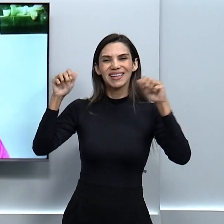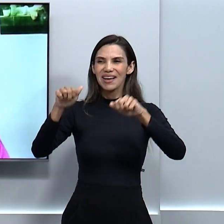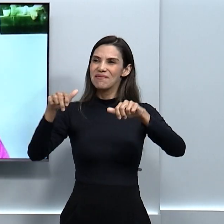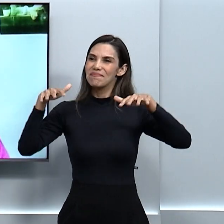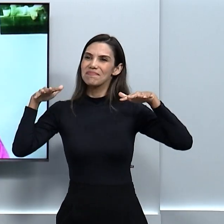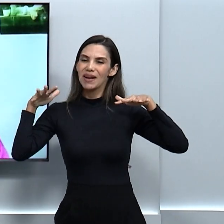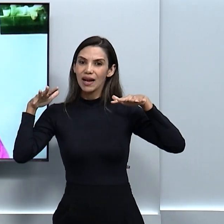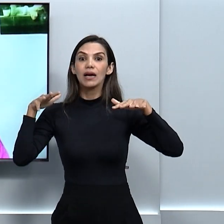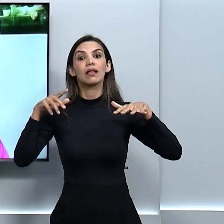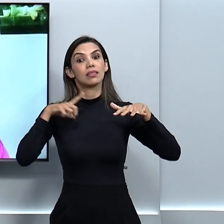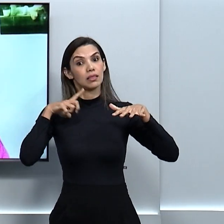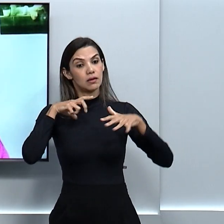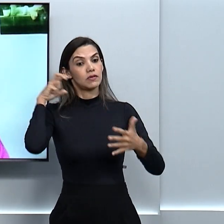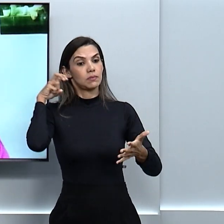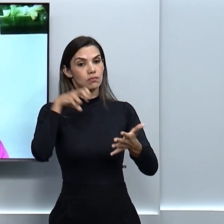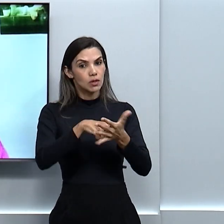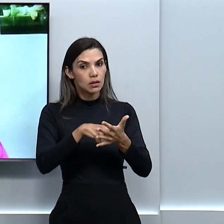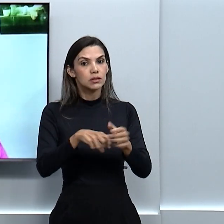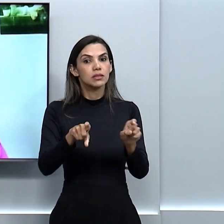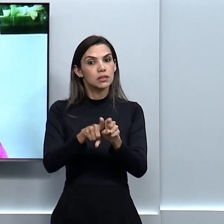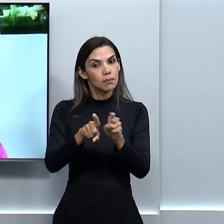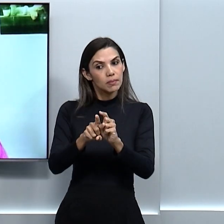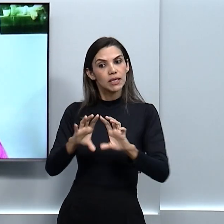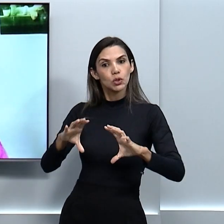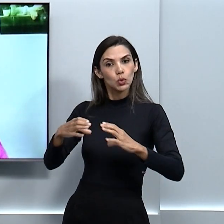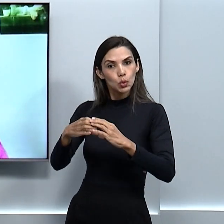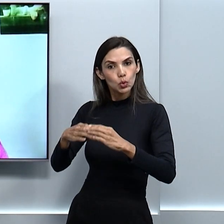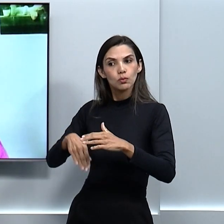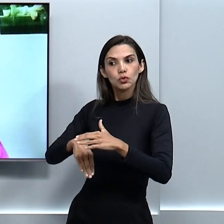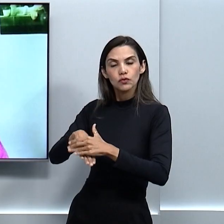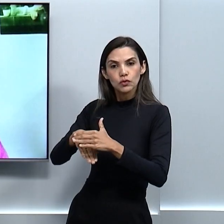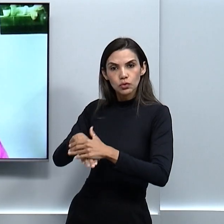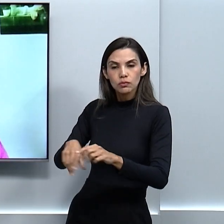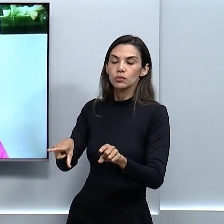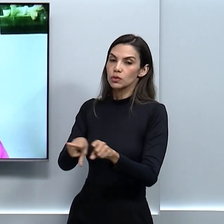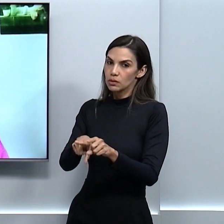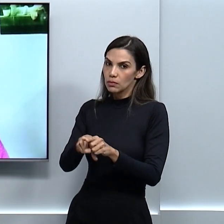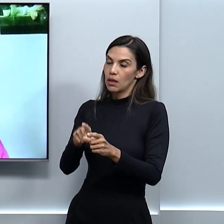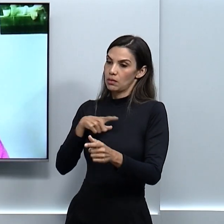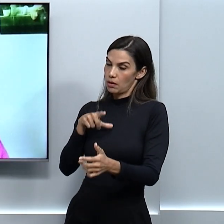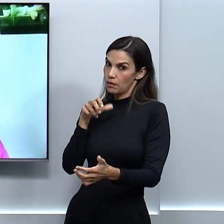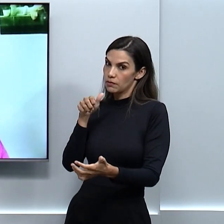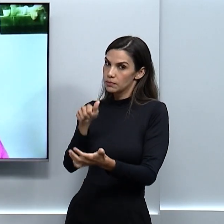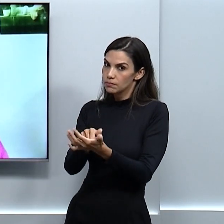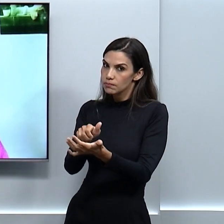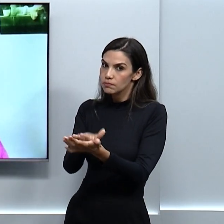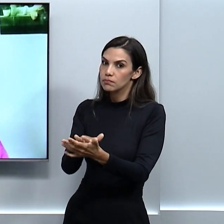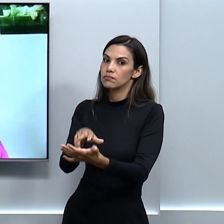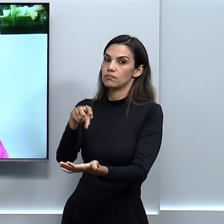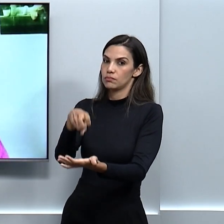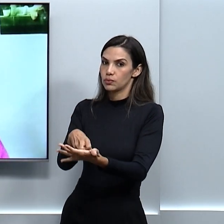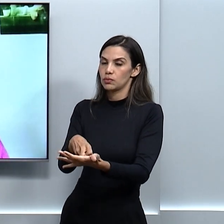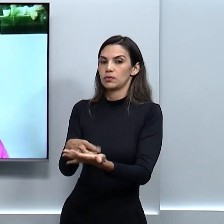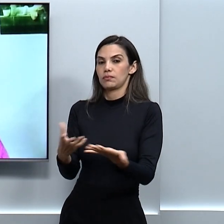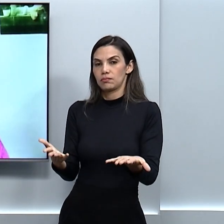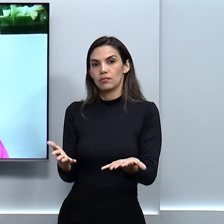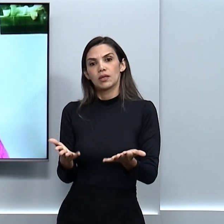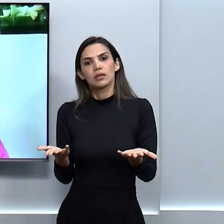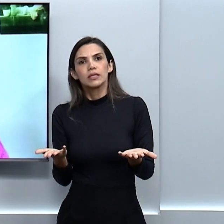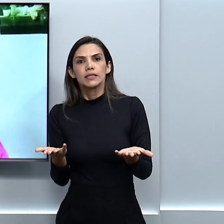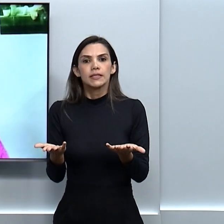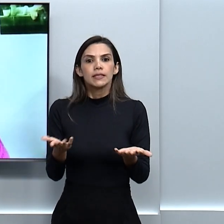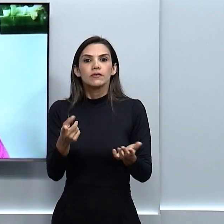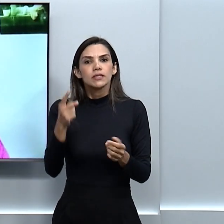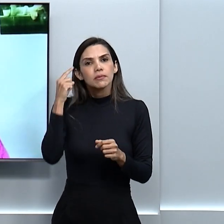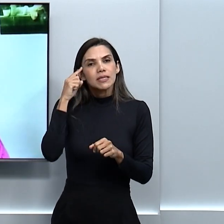esporte foram penalizadas, inclusive times, que existe uma busca por tentar coibir essa ação. O senhor acha que